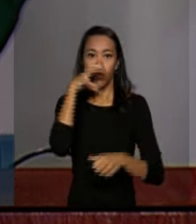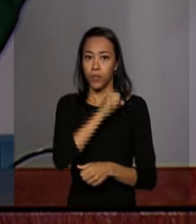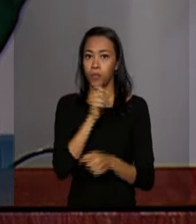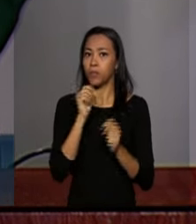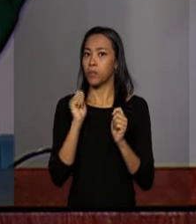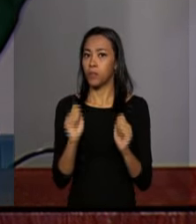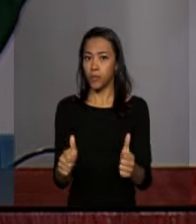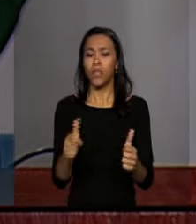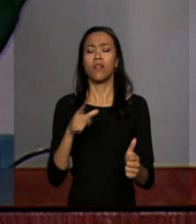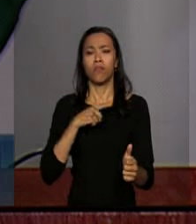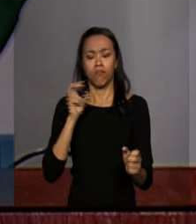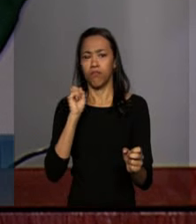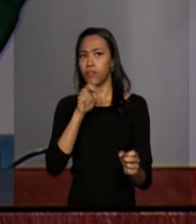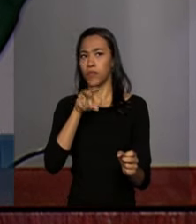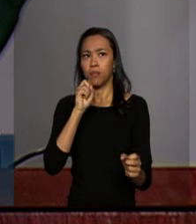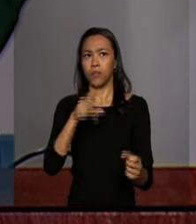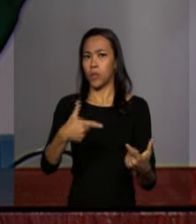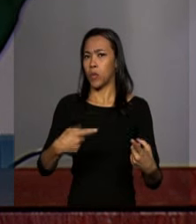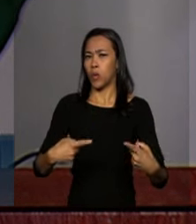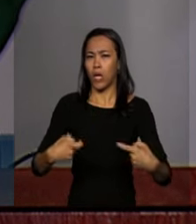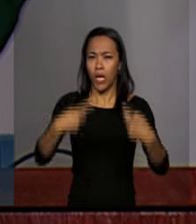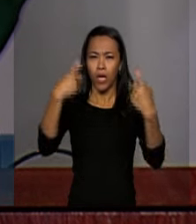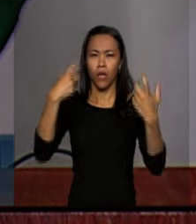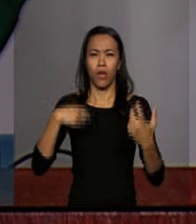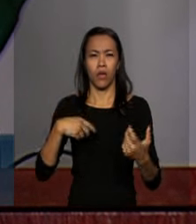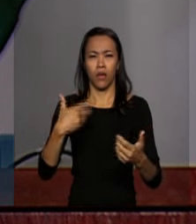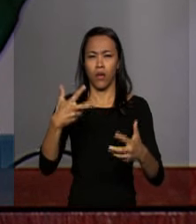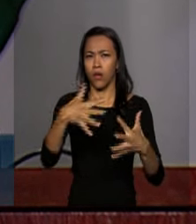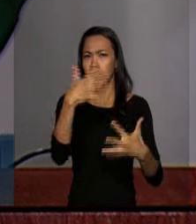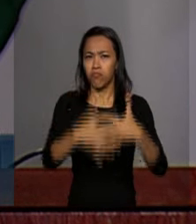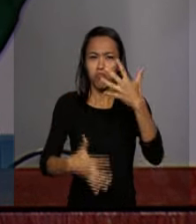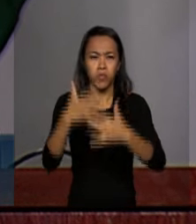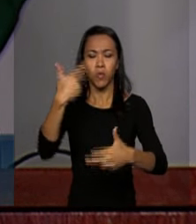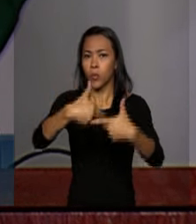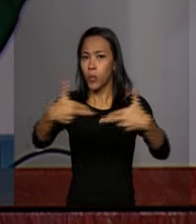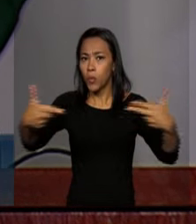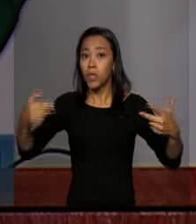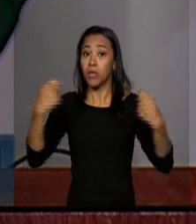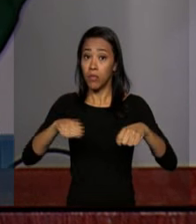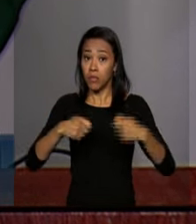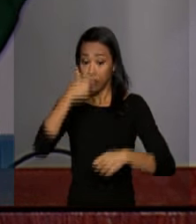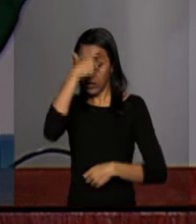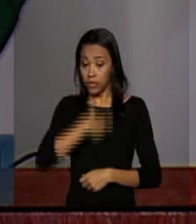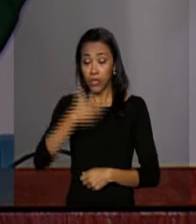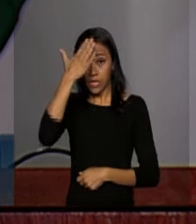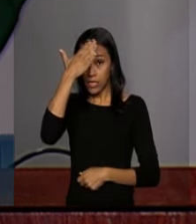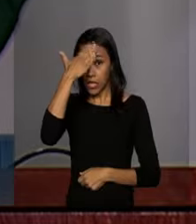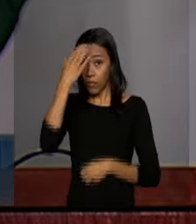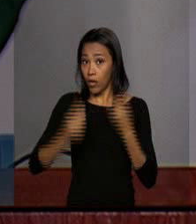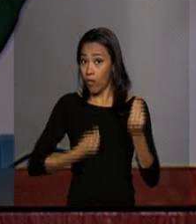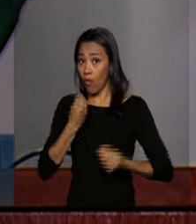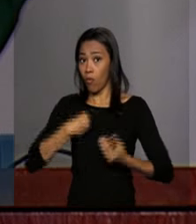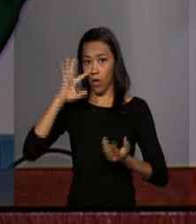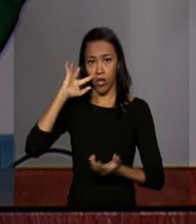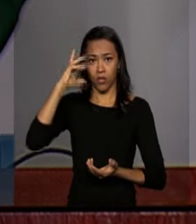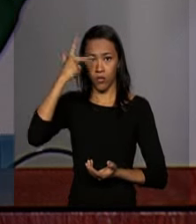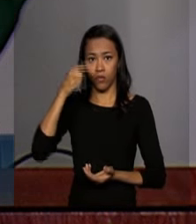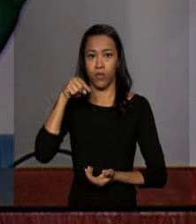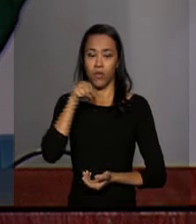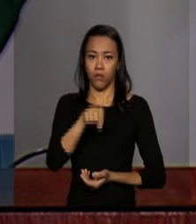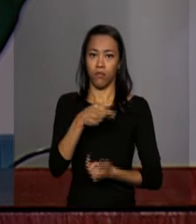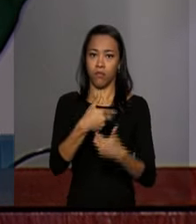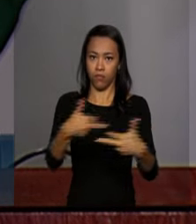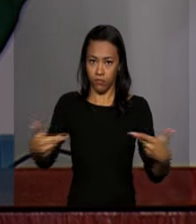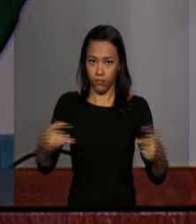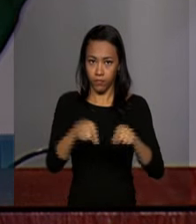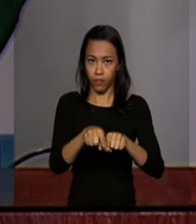crises e conflitos que exigem dos praticantes da arte do possível abnegação e espírito público.